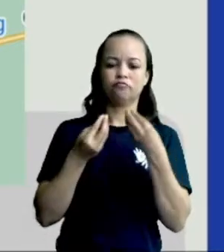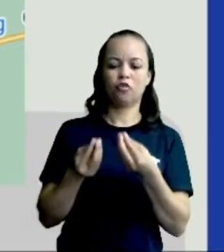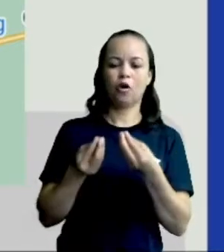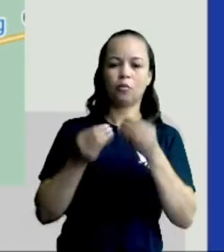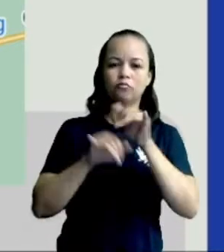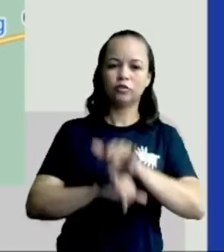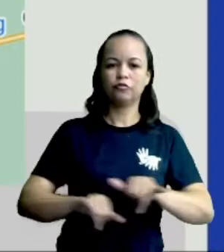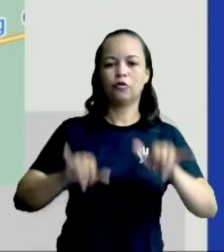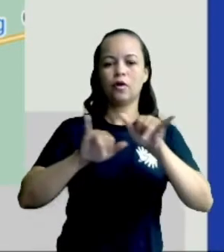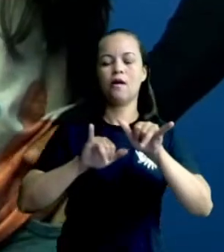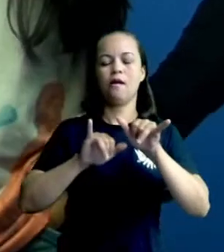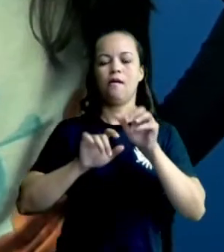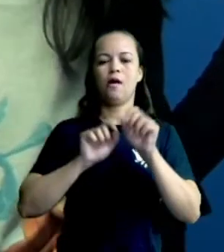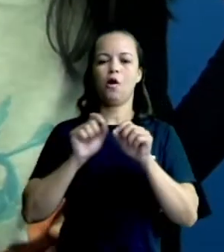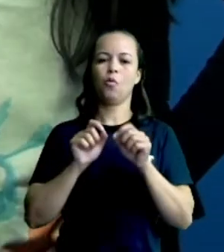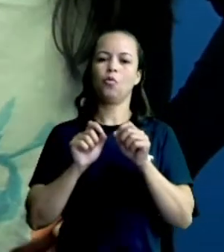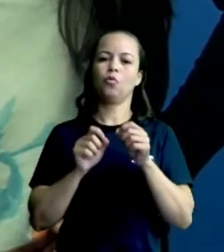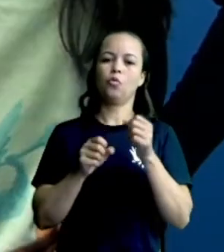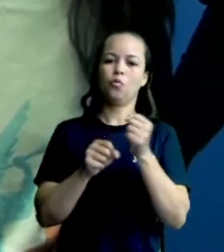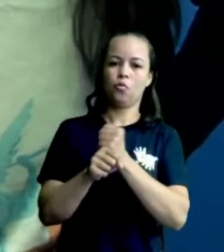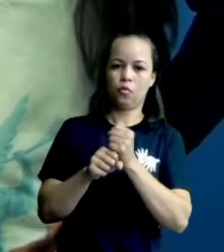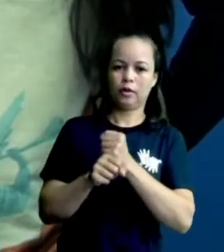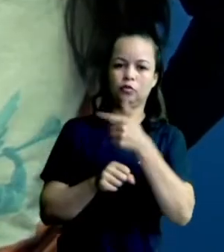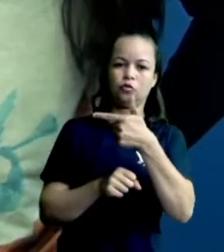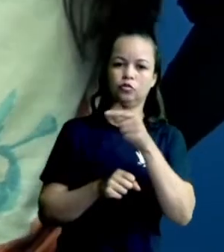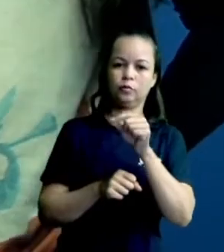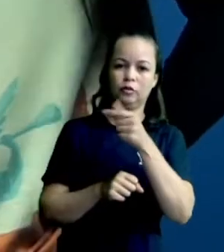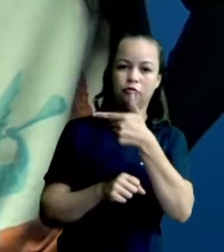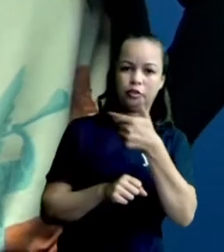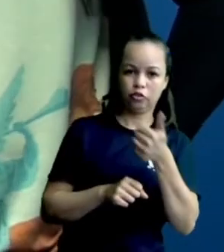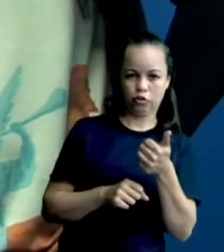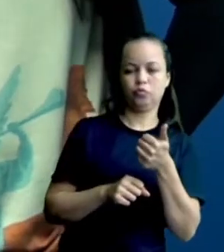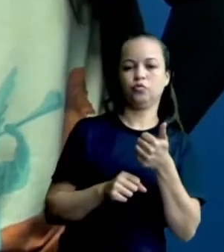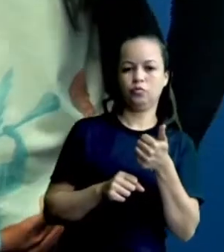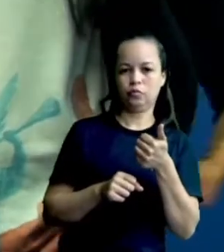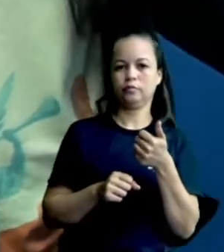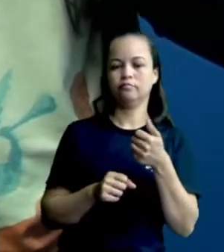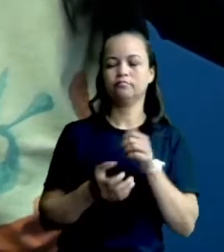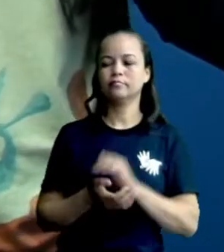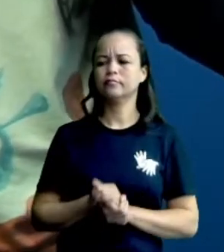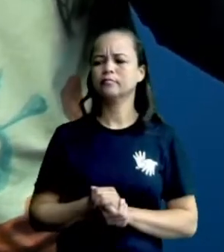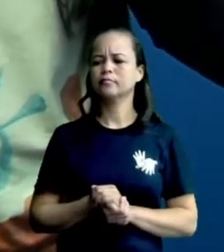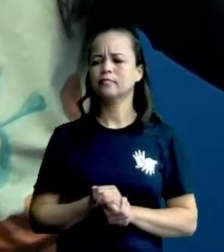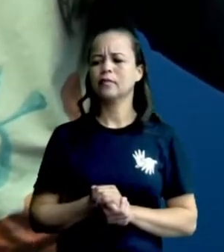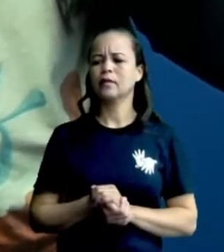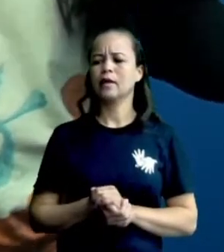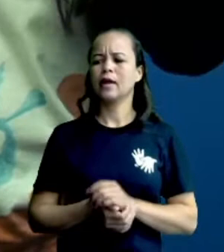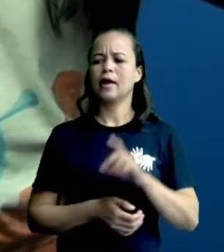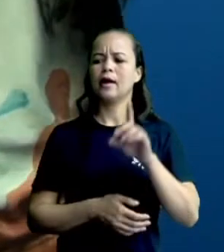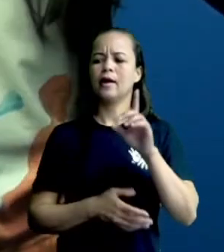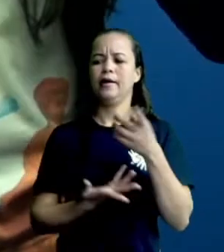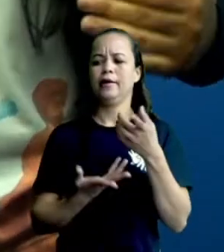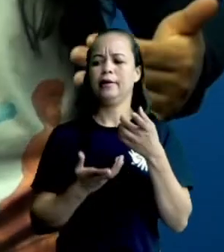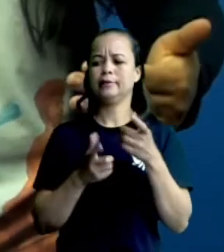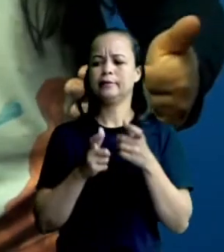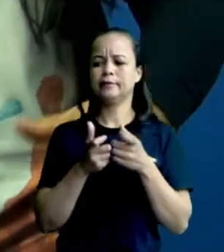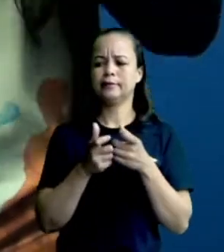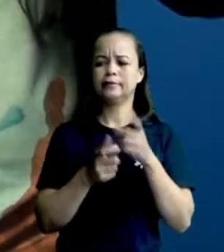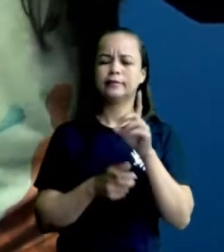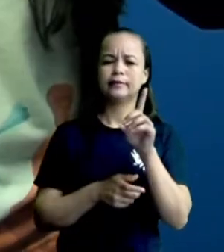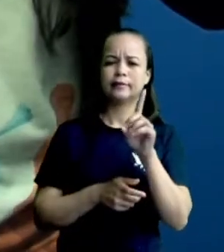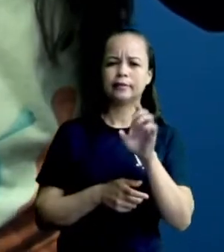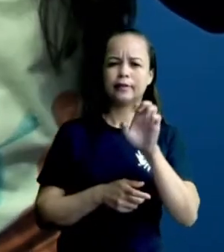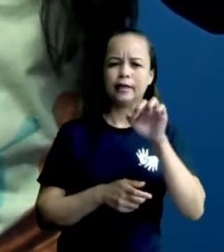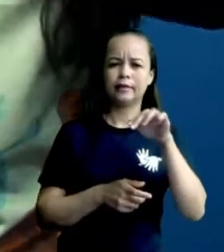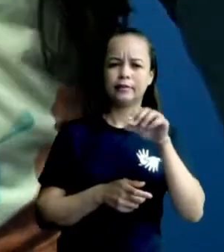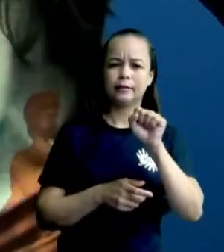2021, tá certo? Nossa densidade demográfica. Professora, o que é densidade demográfica? Eu não sei o que é